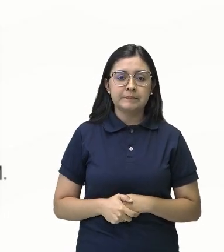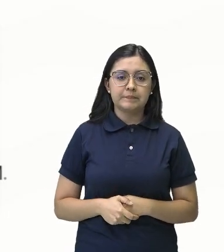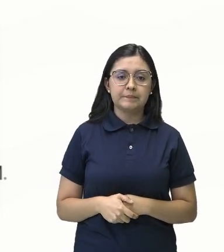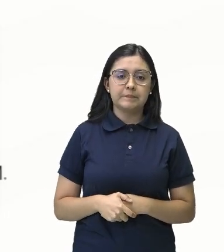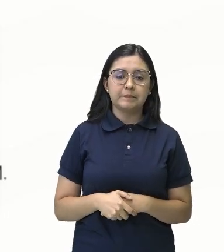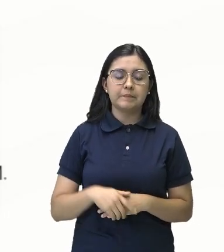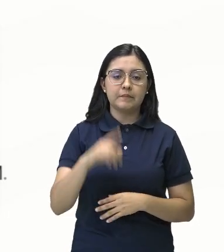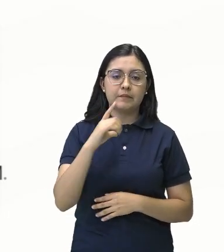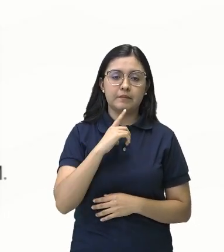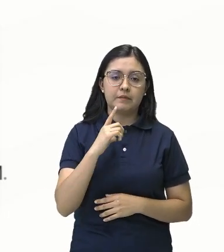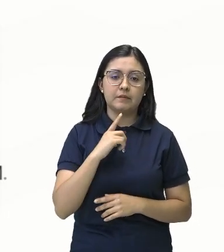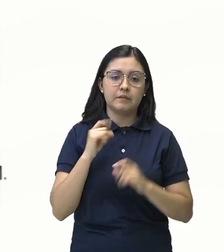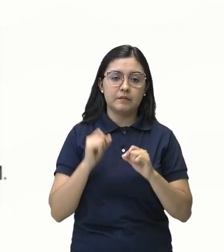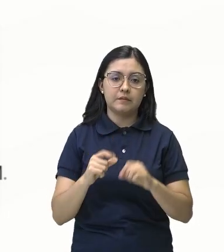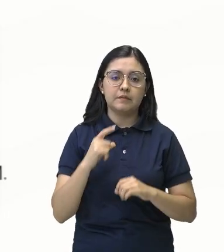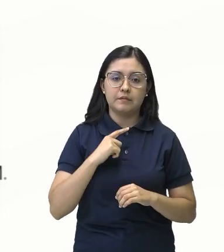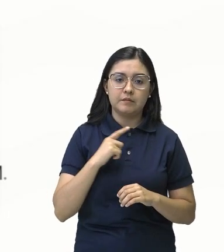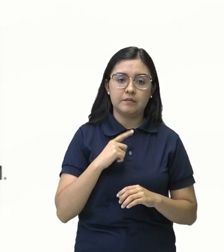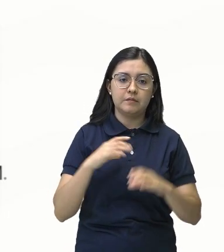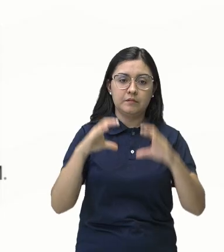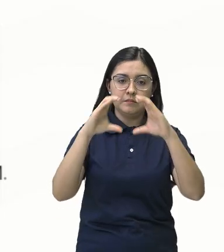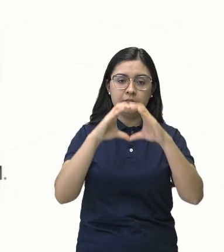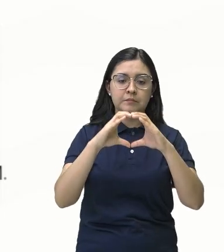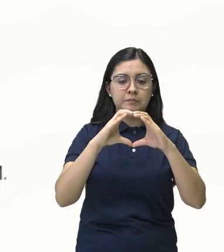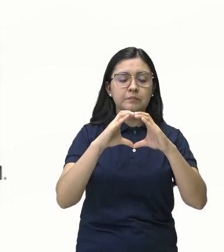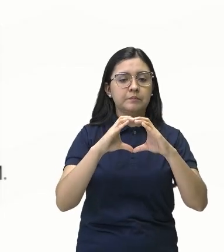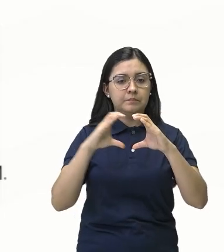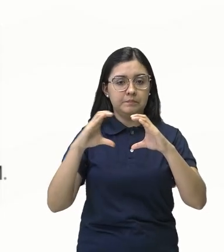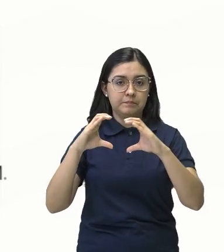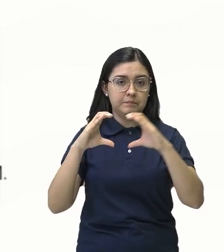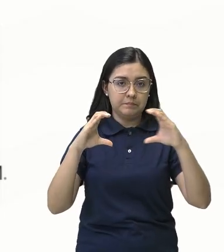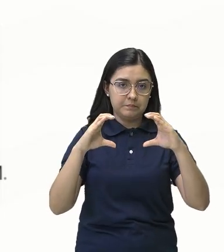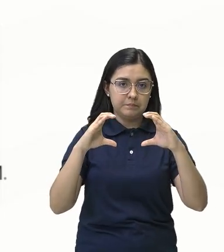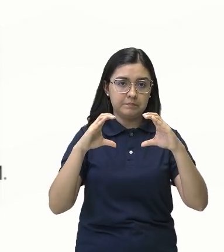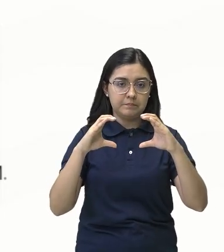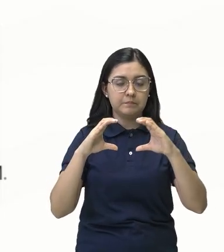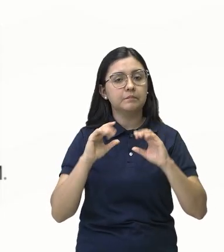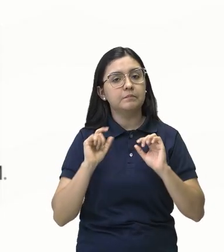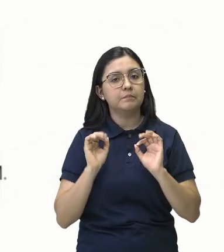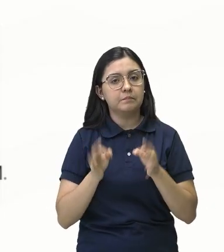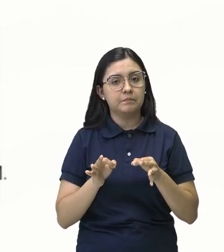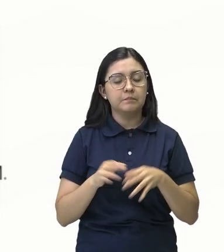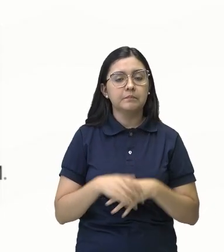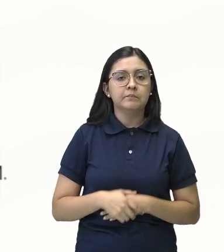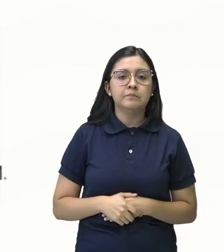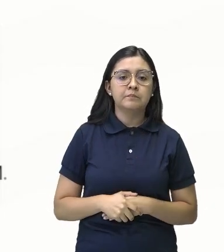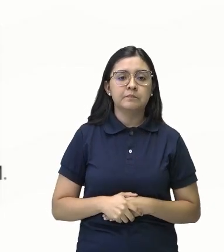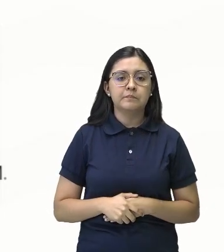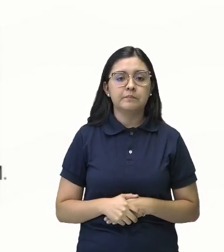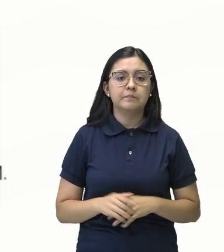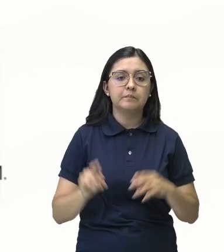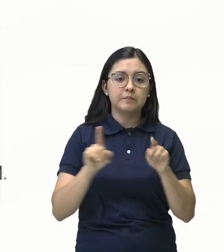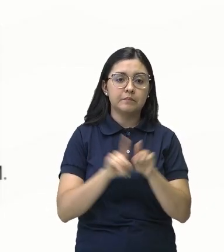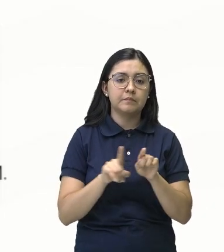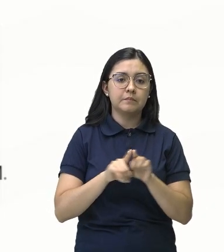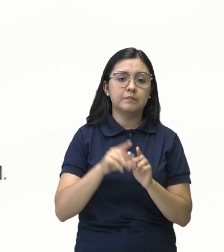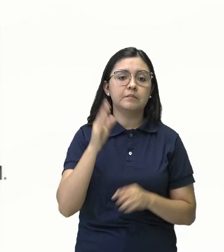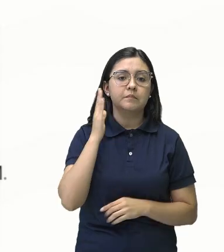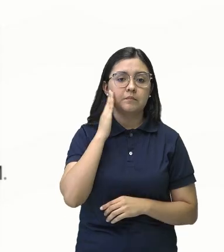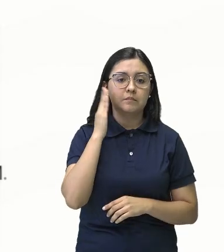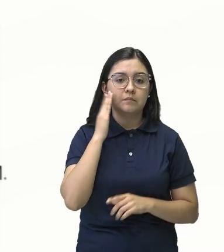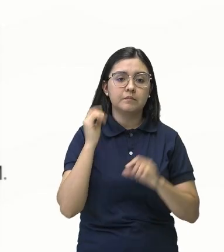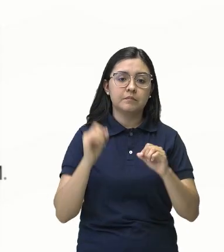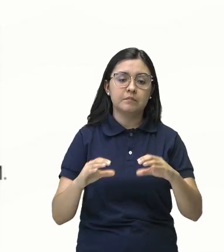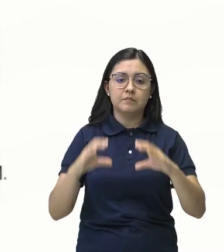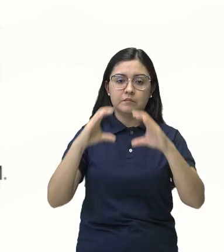Que nós temos a metade de um gráfico para um lado e a metade do gráfico para o outro, ok? Aqui eu também sei que o gráfico está